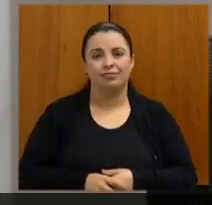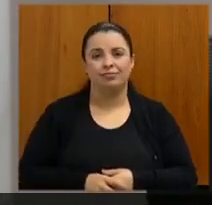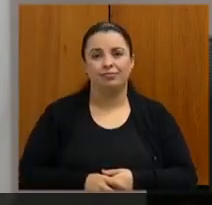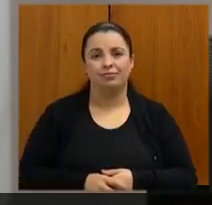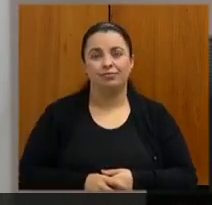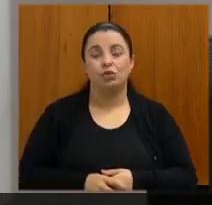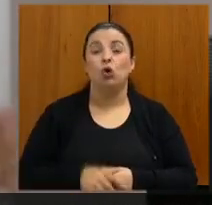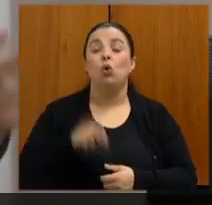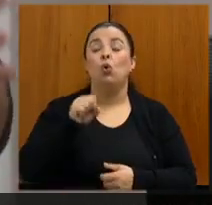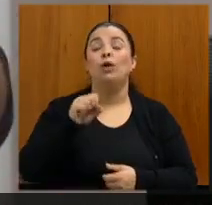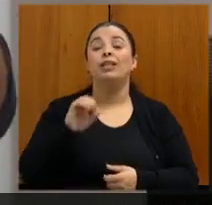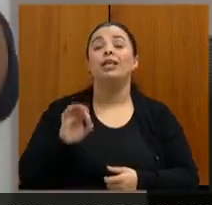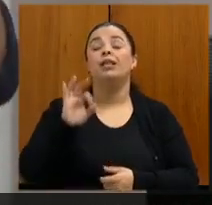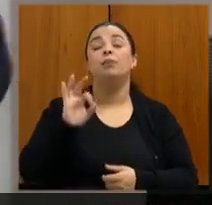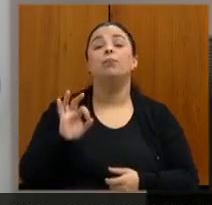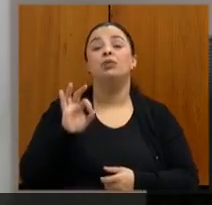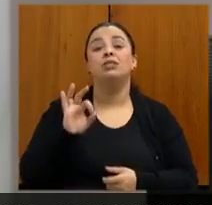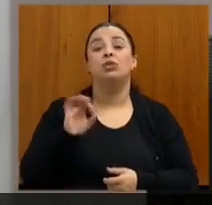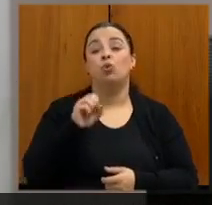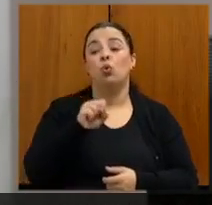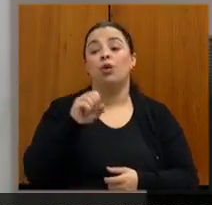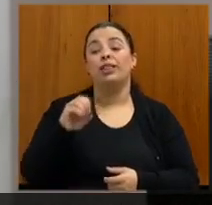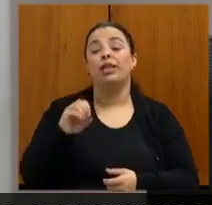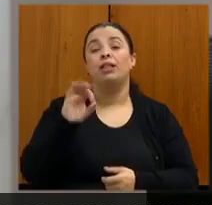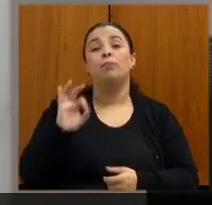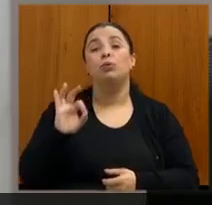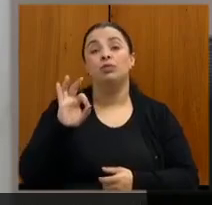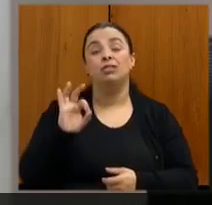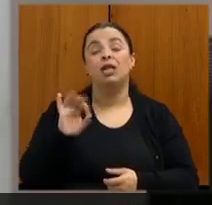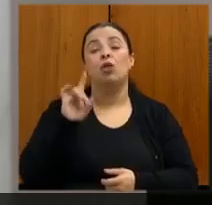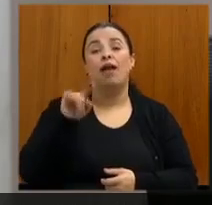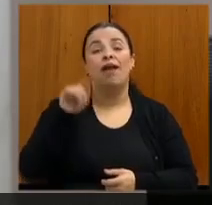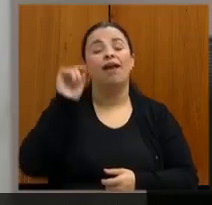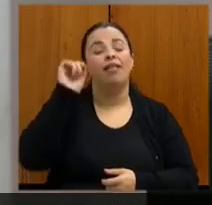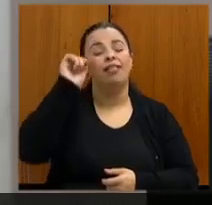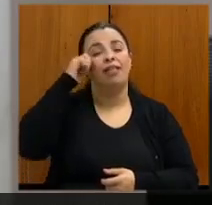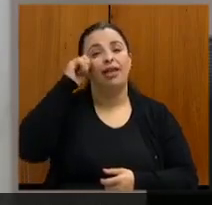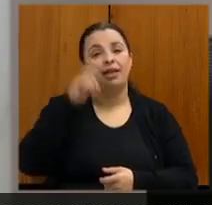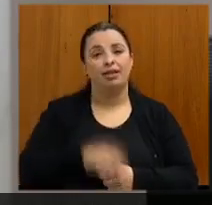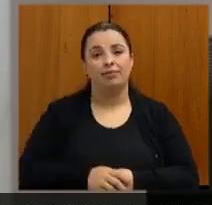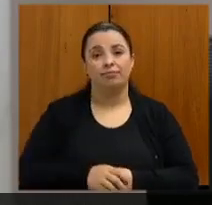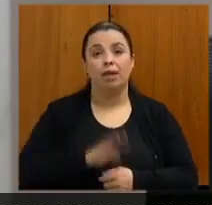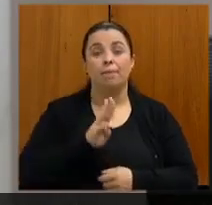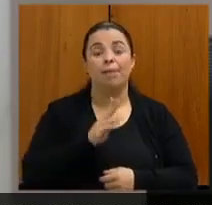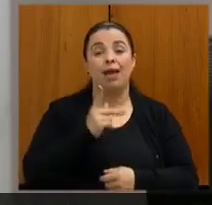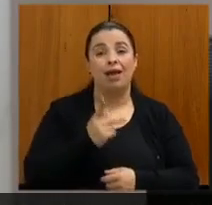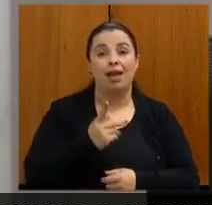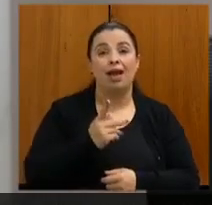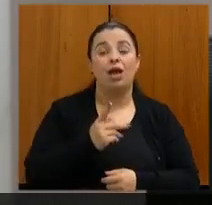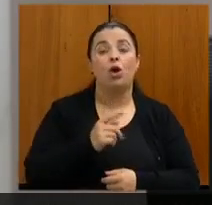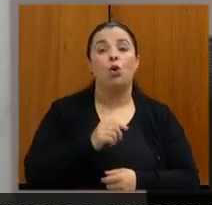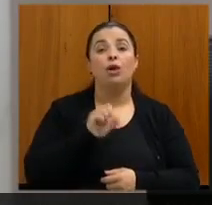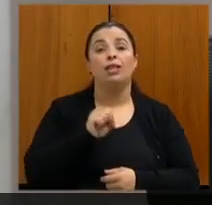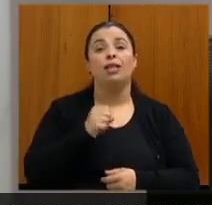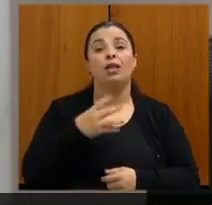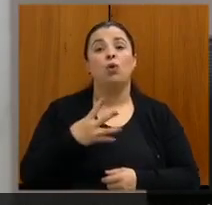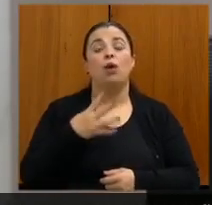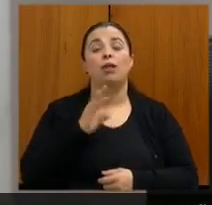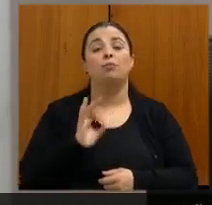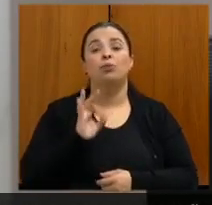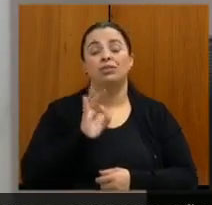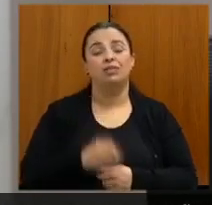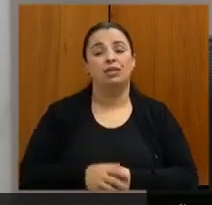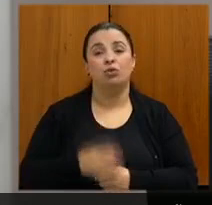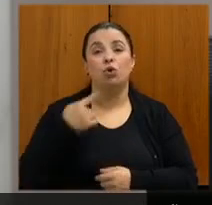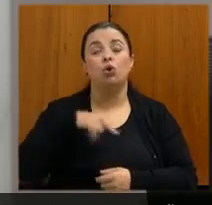Minas oitenta por cento gente das pessoas são negras em Belo Horizonte 84 por cento nós estamos falando de uma